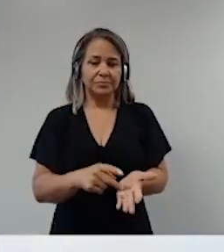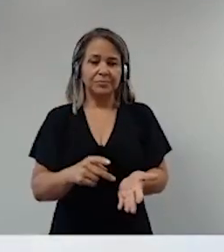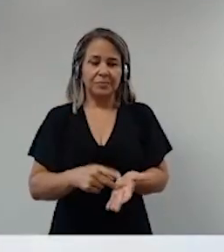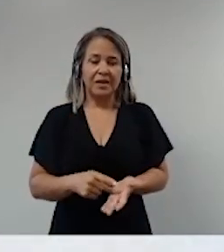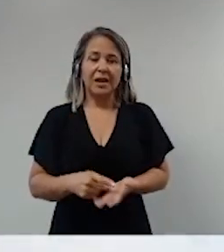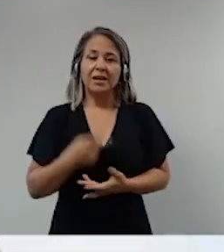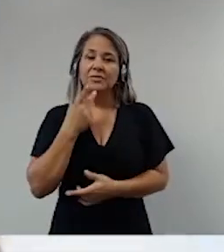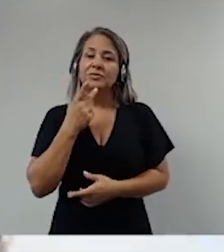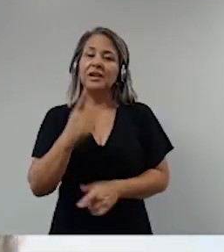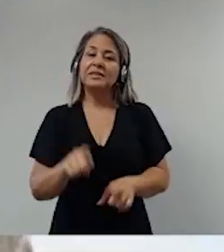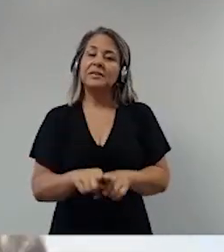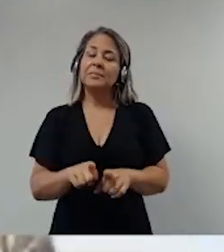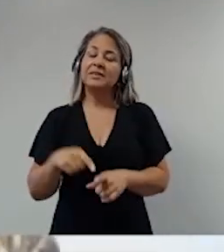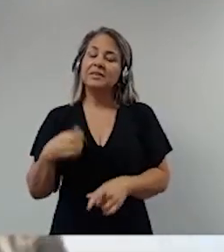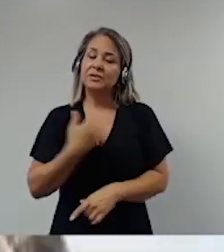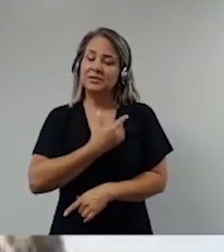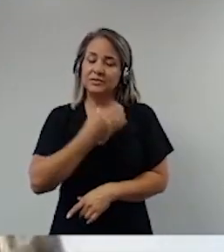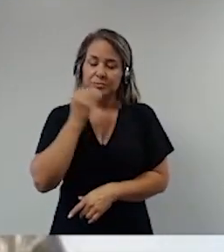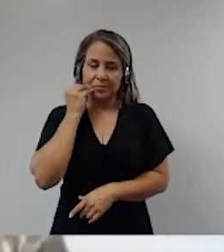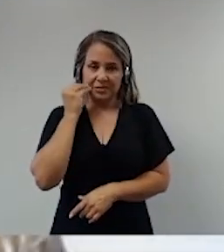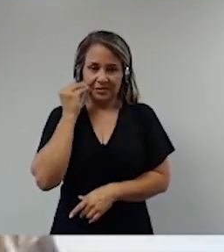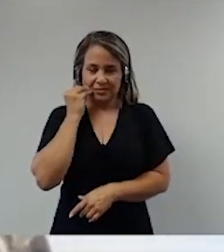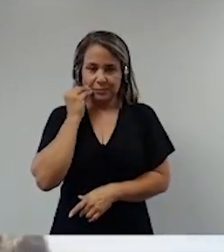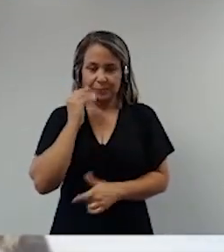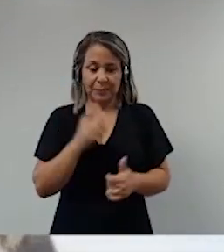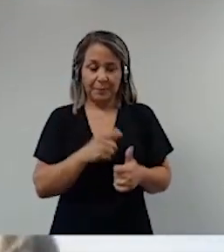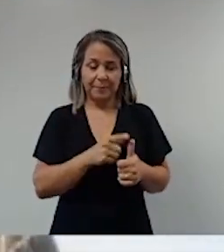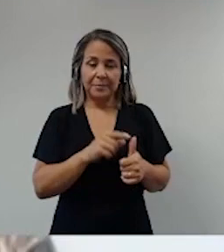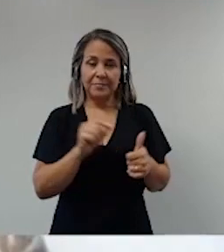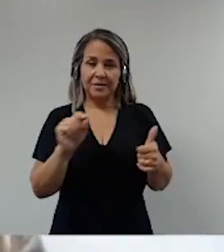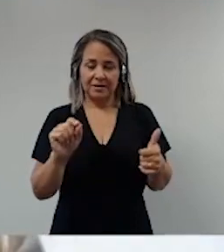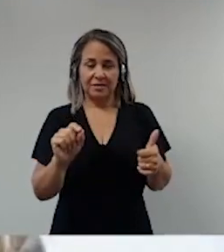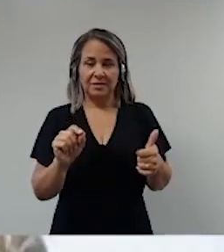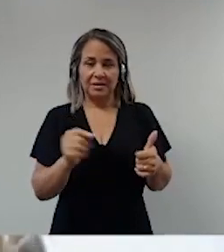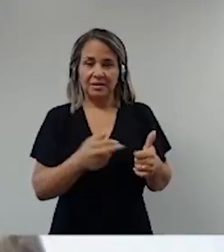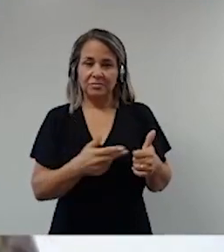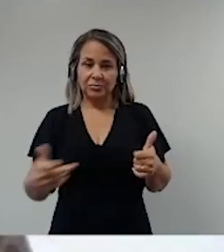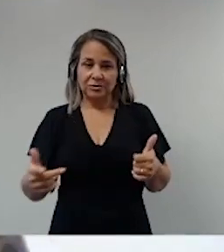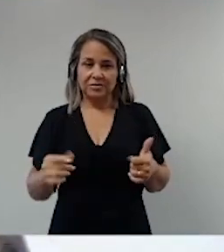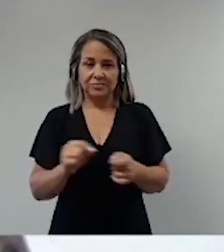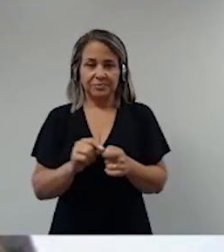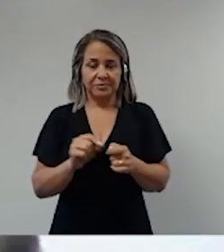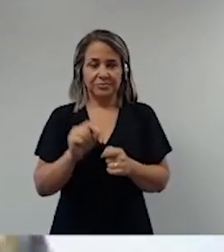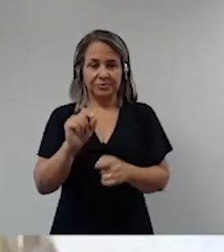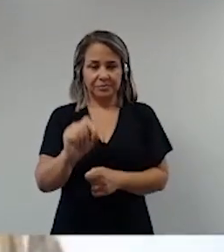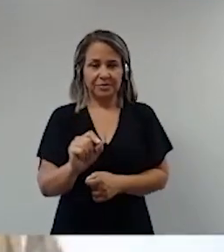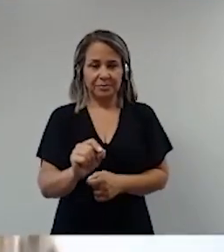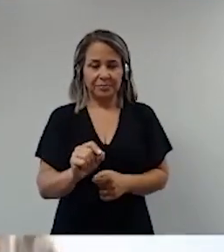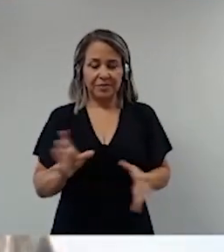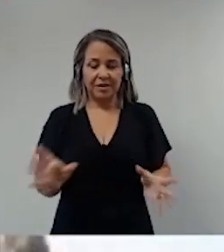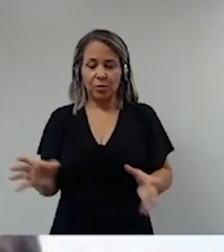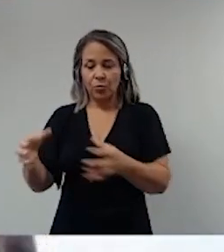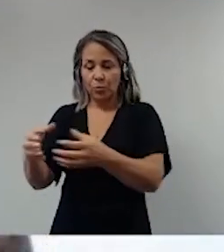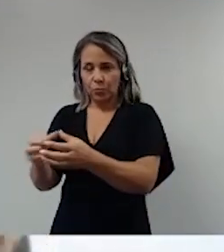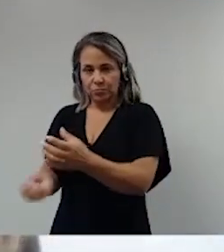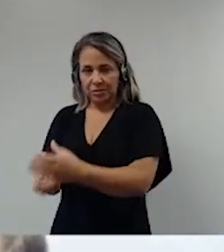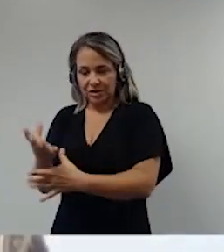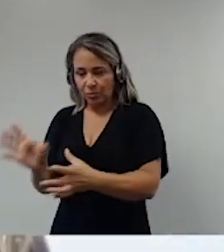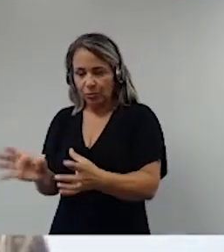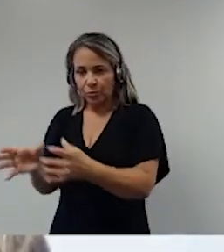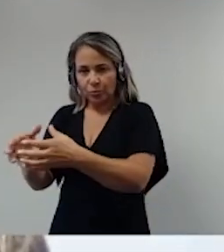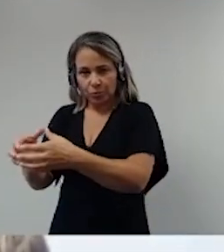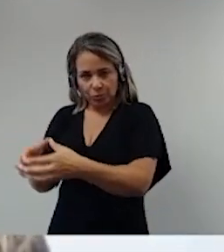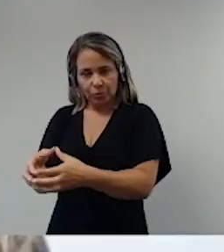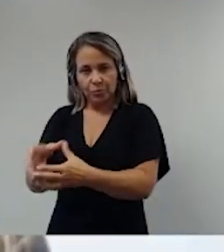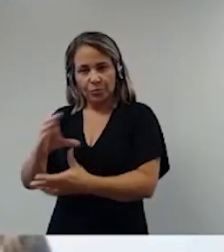pouquinho do que foi a nossa experiência. No primeiro momento, a primeira coisa que nós fizemos foi montar um comitê de crise, criar um